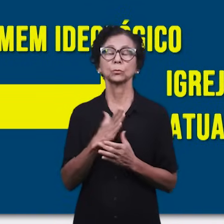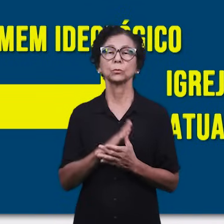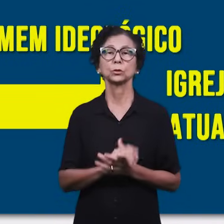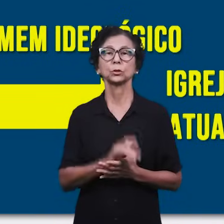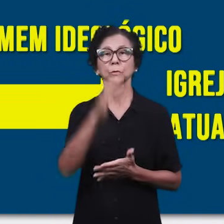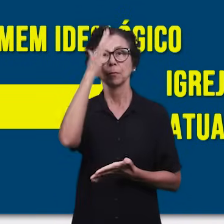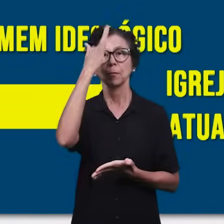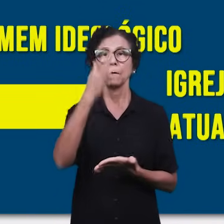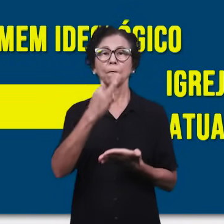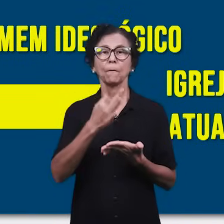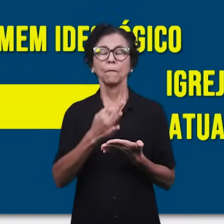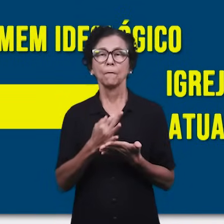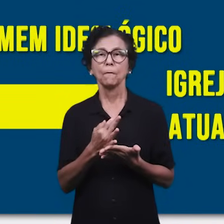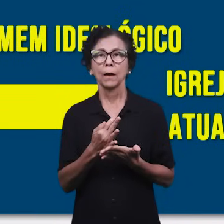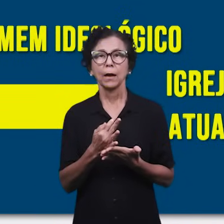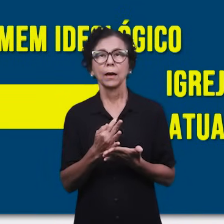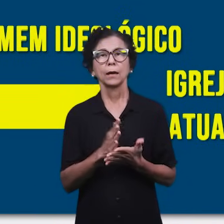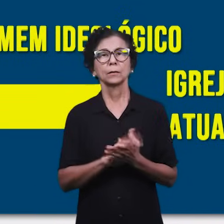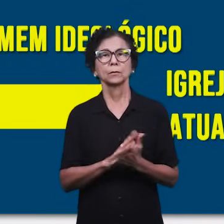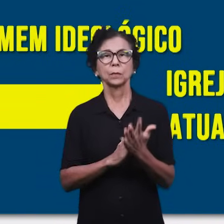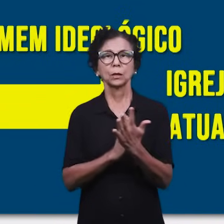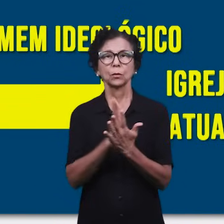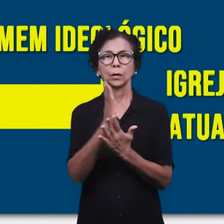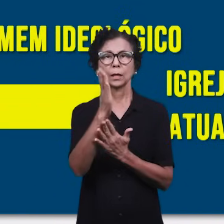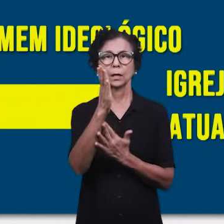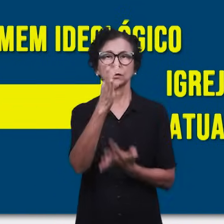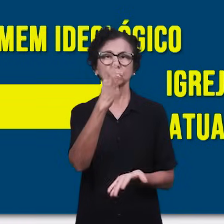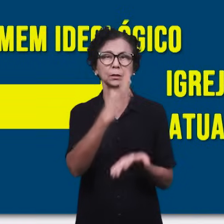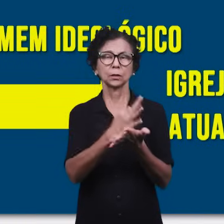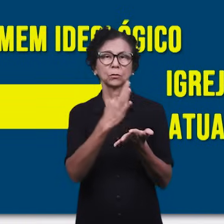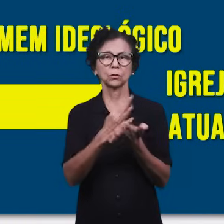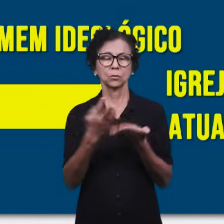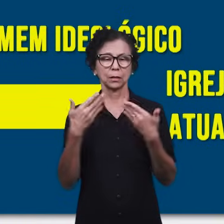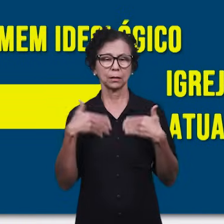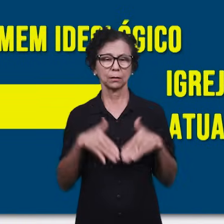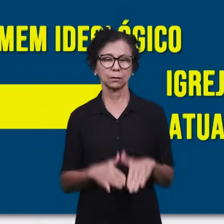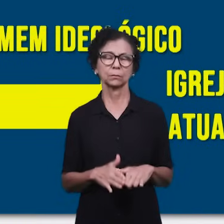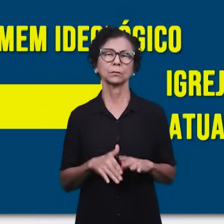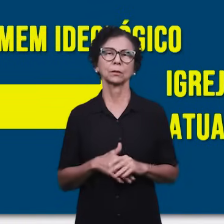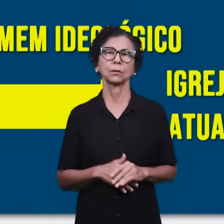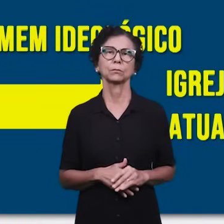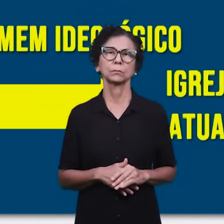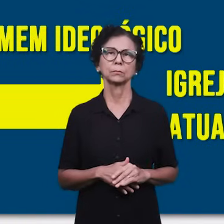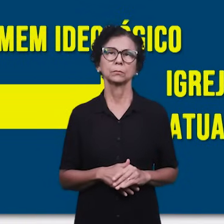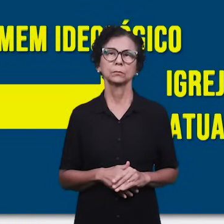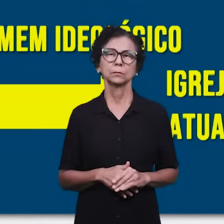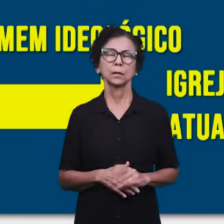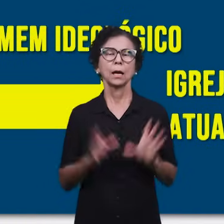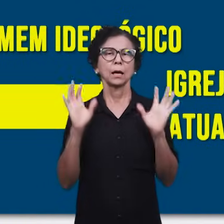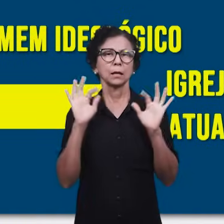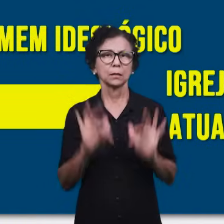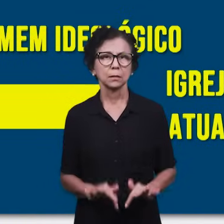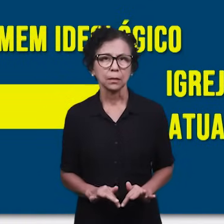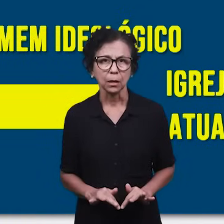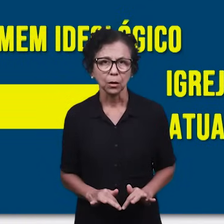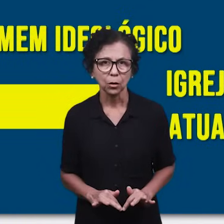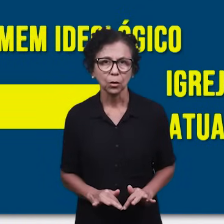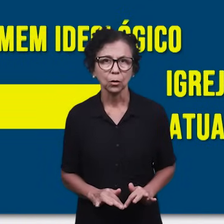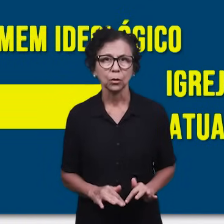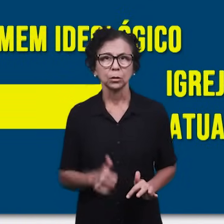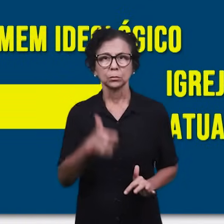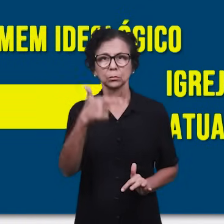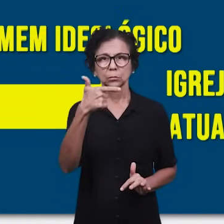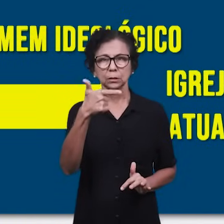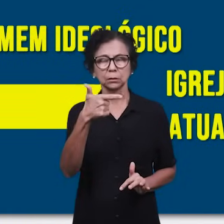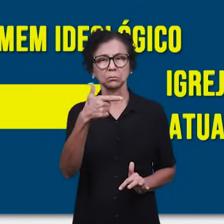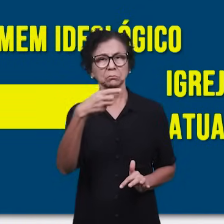uma crença, né, de uma corrente teológica chamada teologia natural. Isso não se encerrou ali no primeiro,